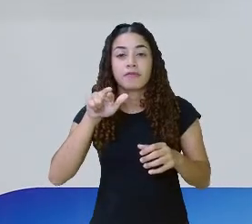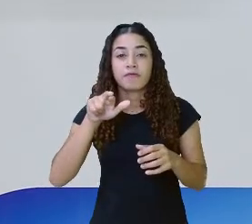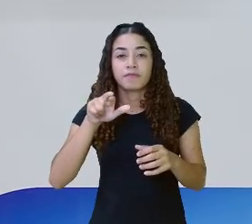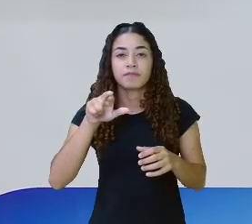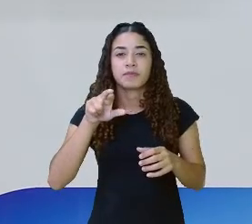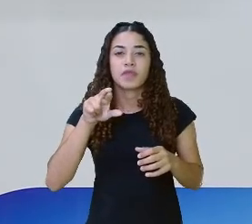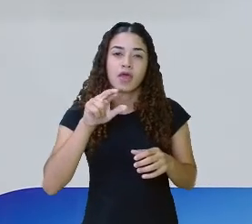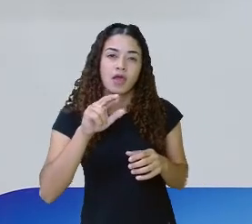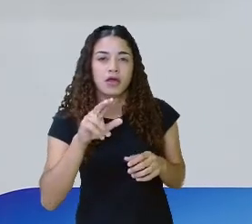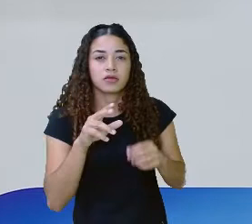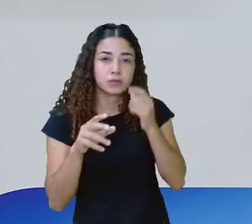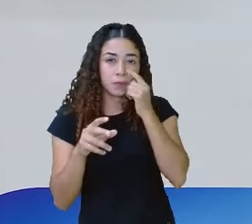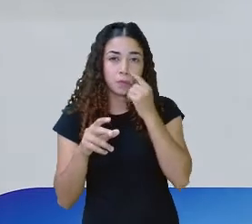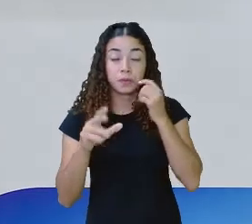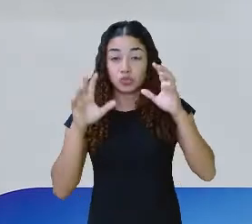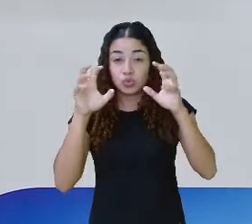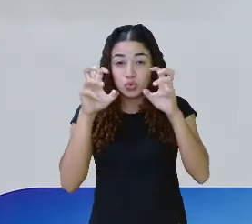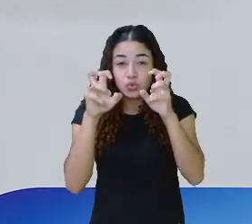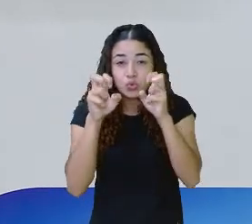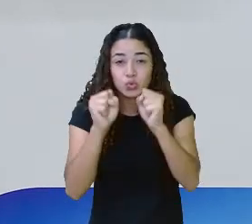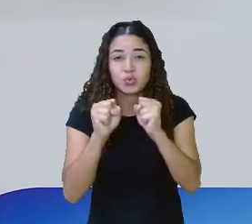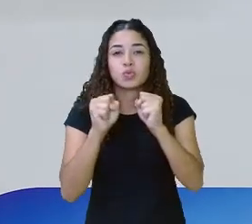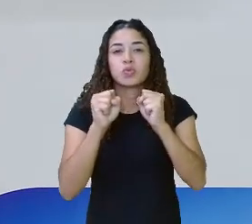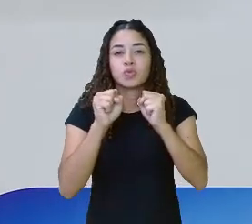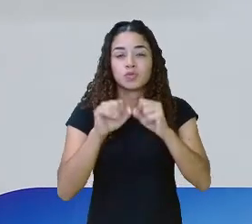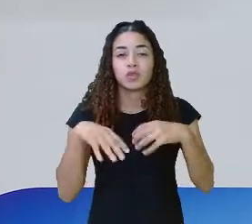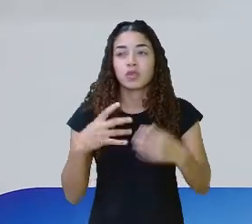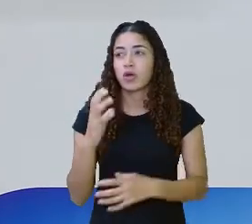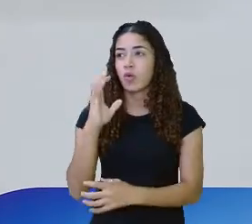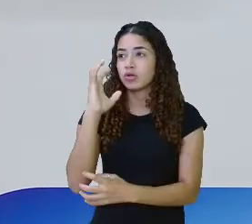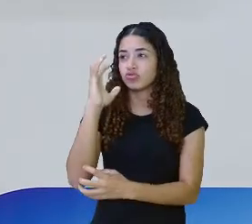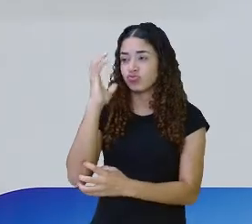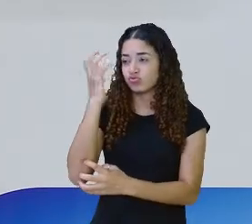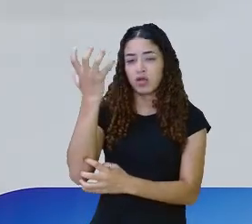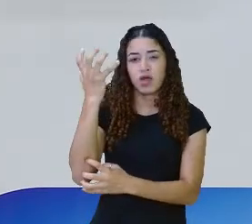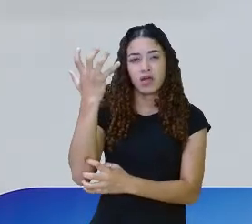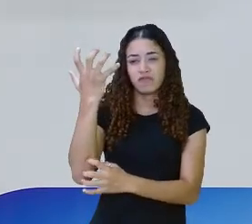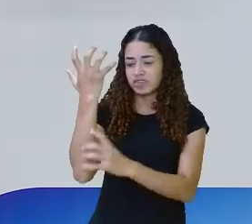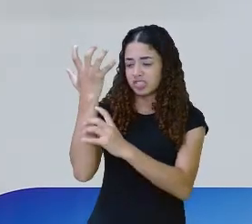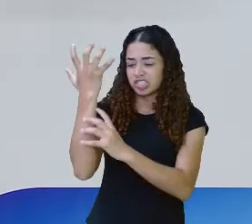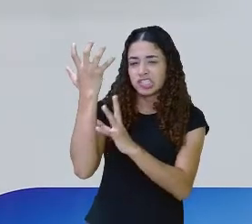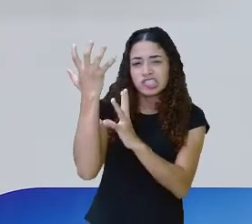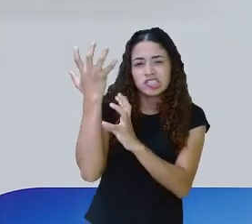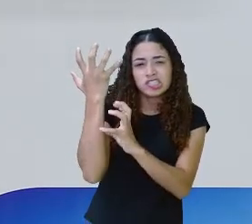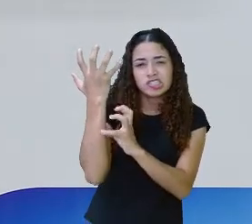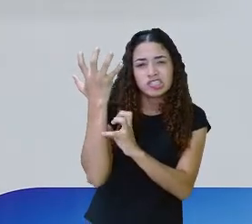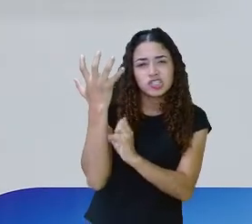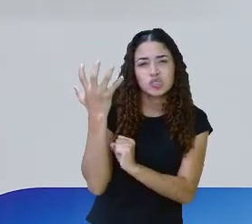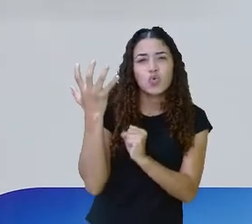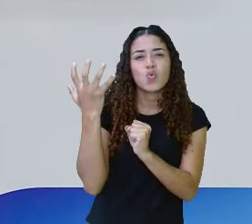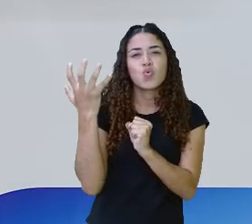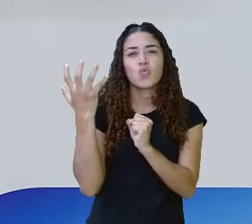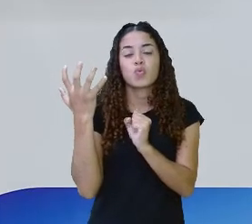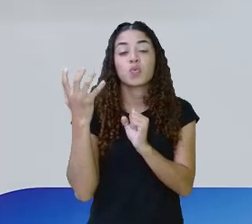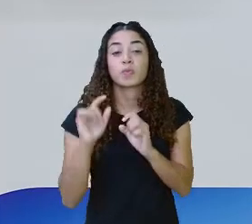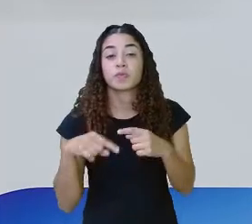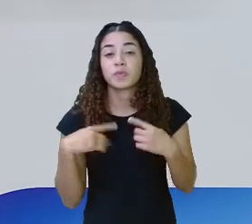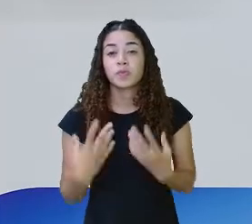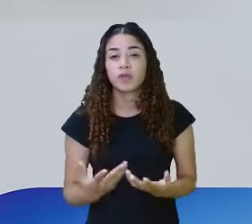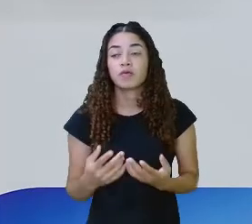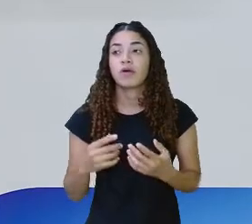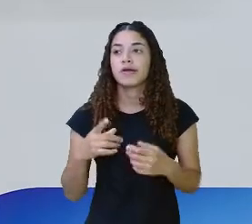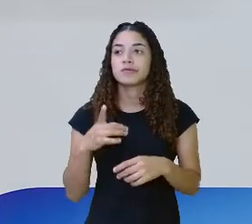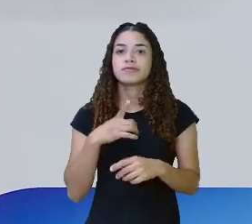hoje em dia, né? Então, as cascas das árvores foram ficando mais escuras, gente. E aí